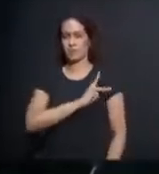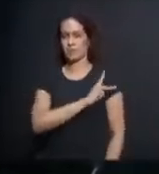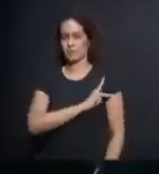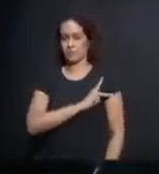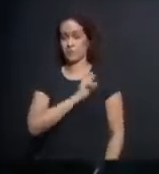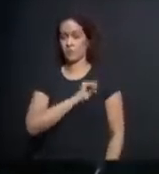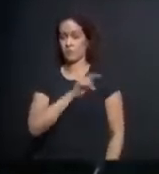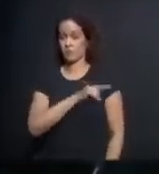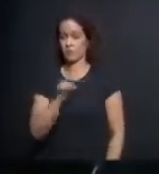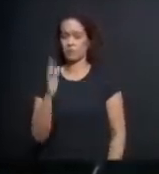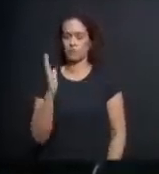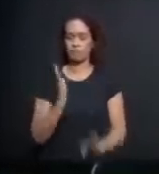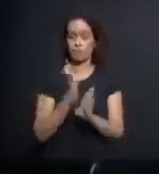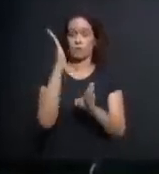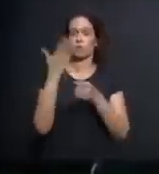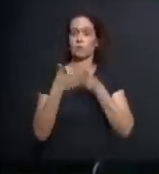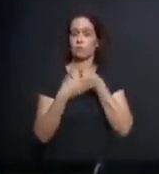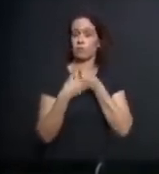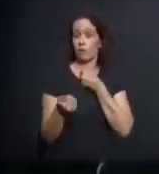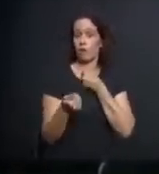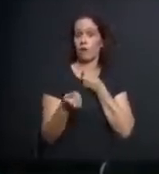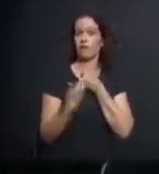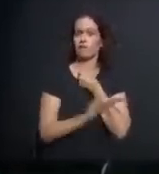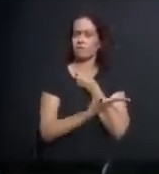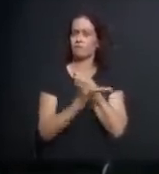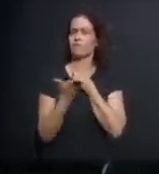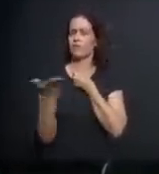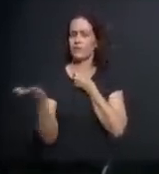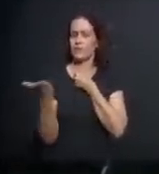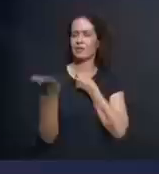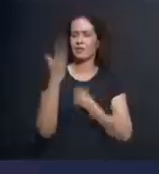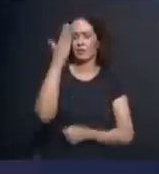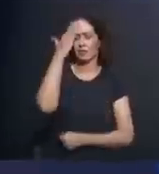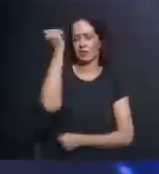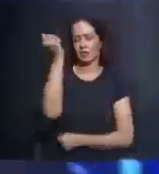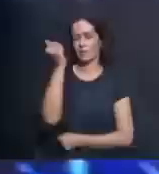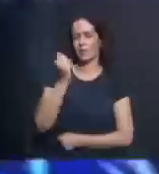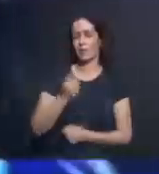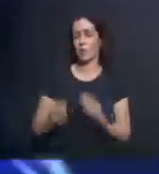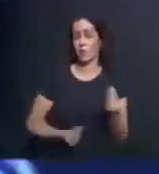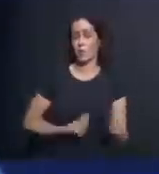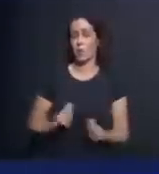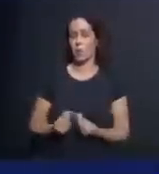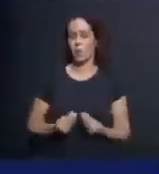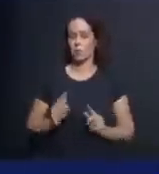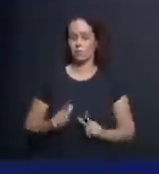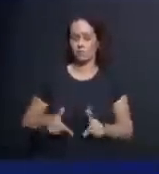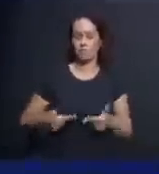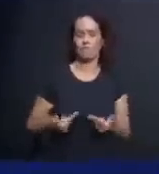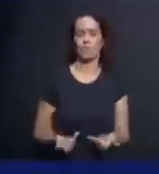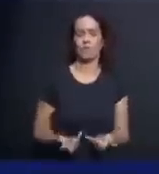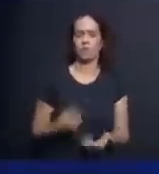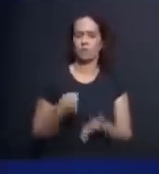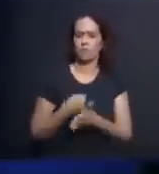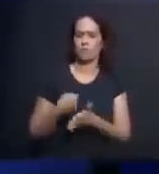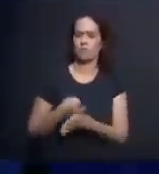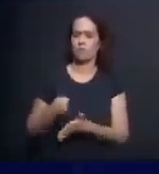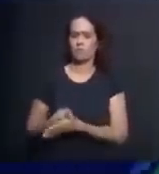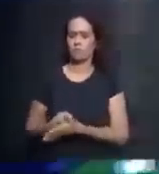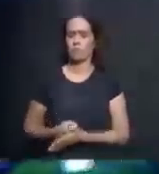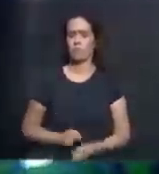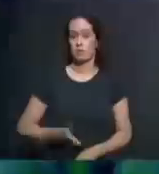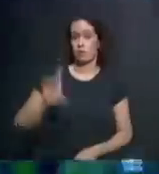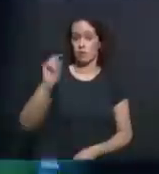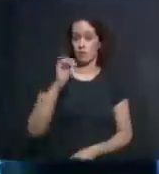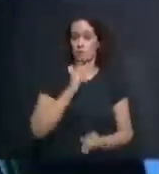imbatível. E você vai ter a sua função nos Vingadores. Por isso o chamado de Deus hoje é: fica com o seu